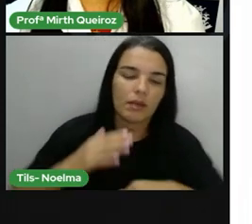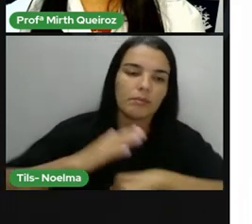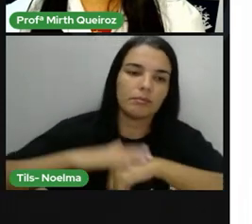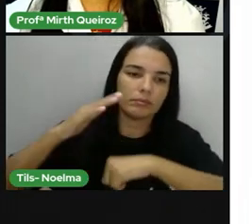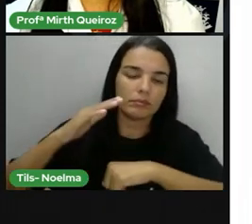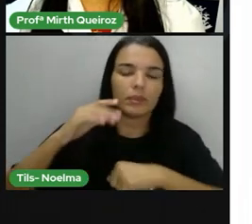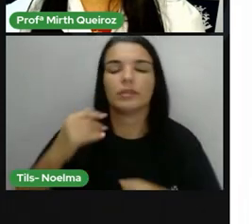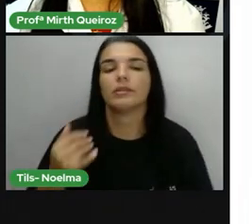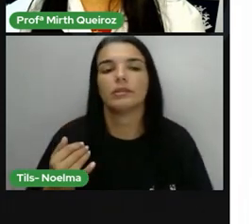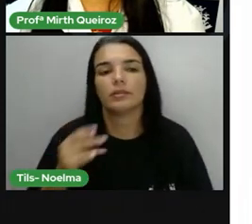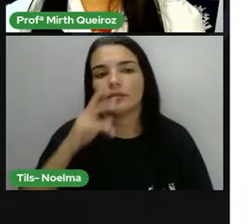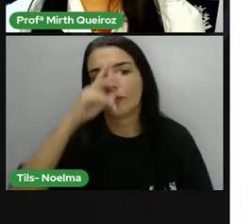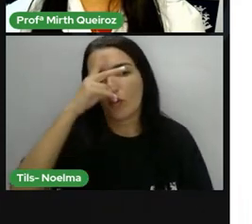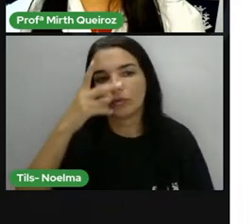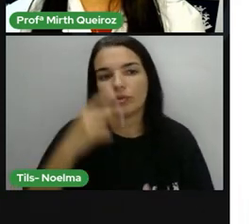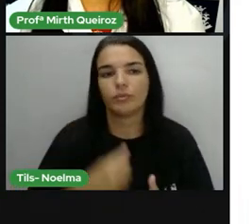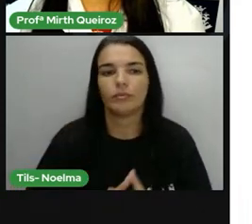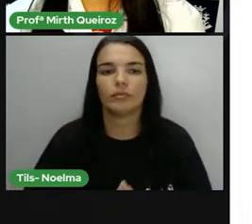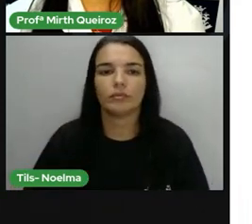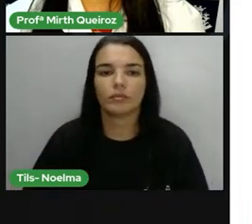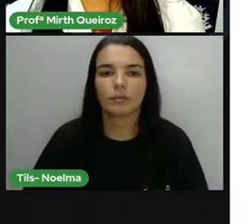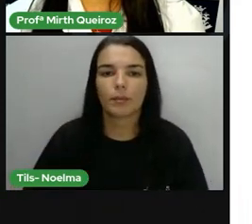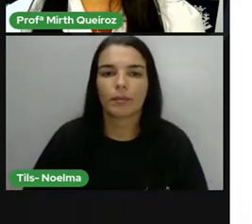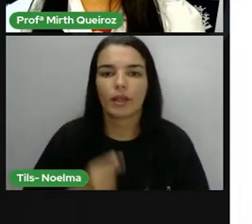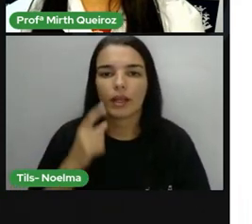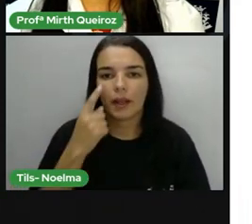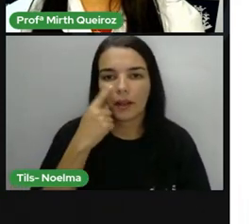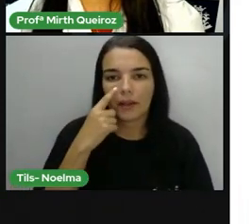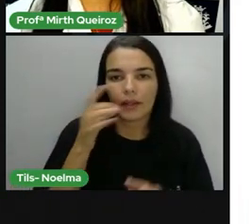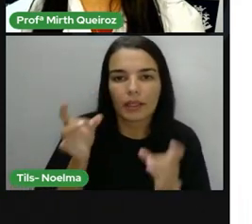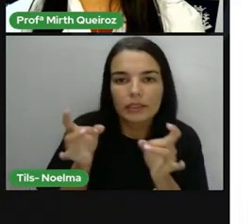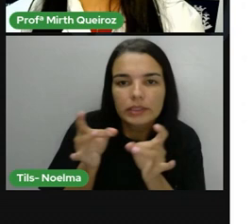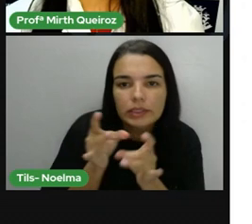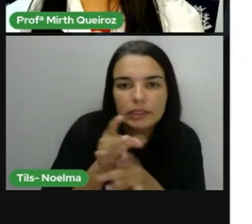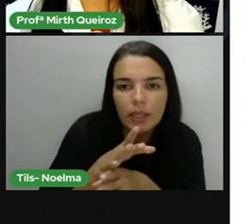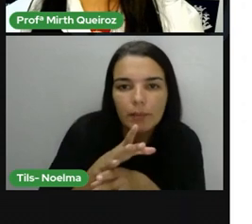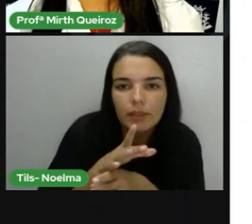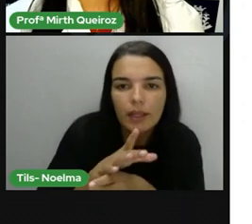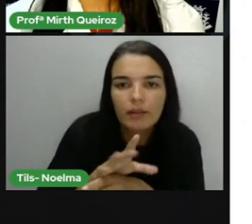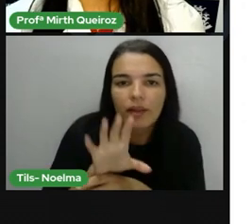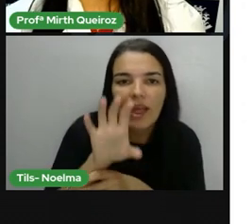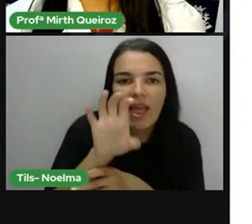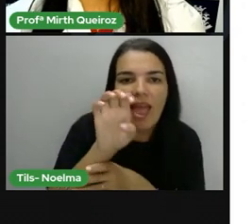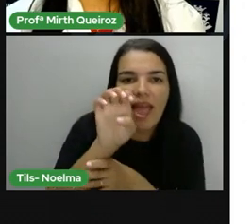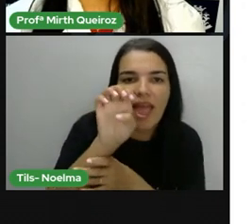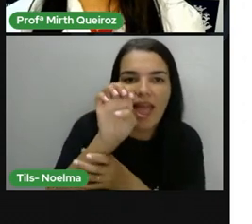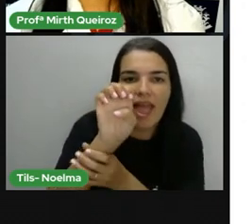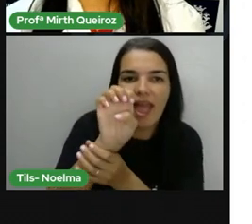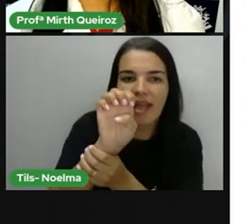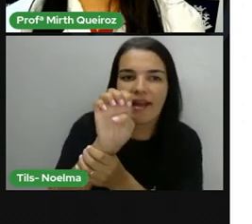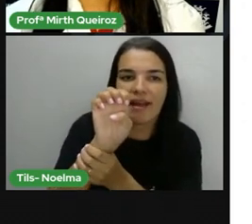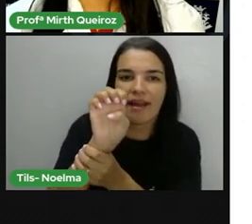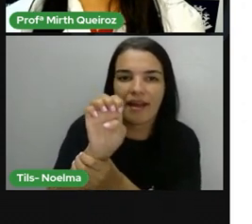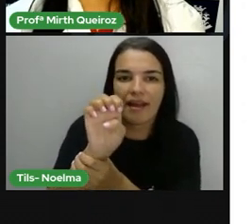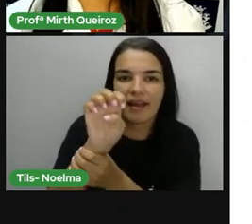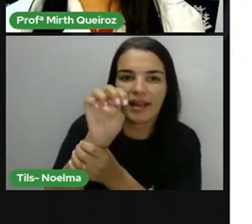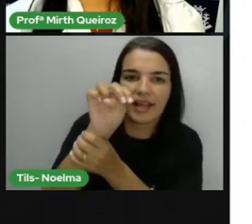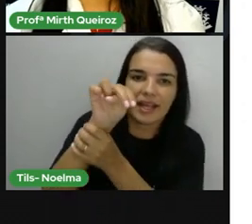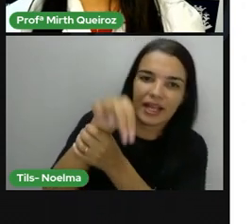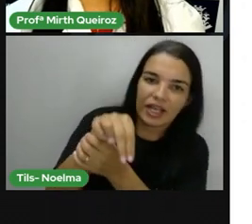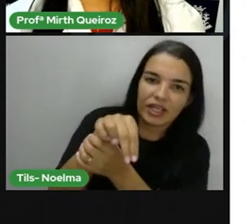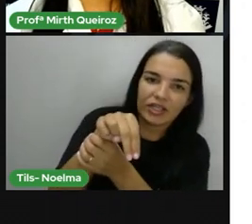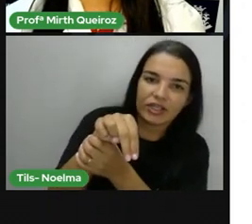Outros exemplos: hífen, pólen, próton, nêutron. Por que que recebe